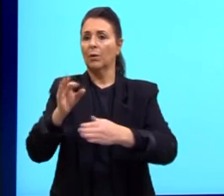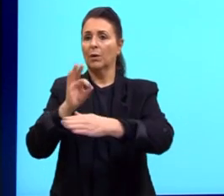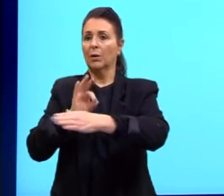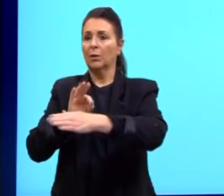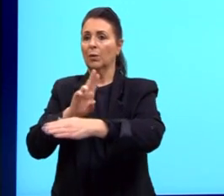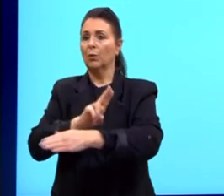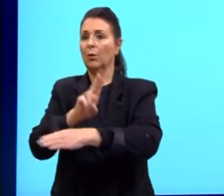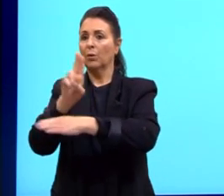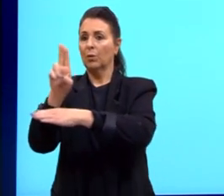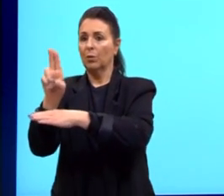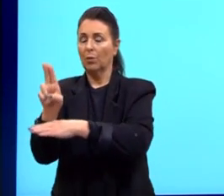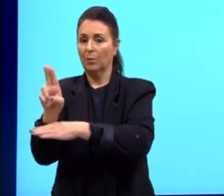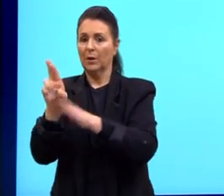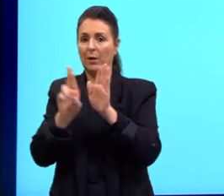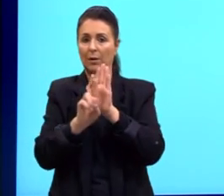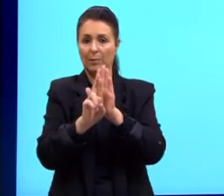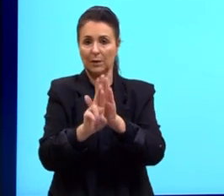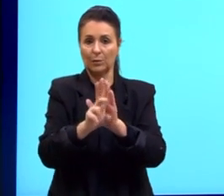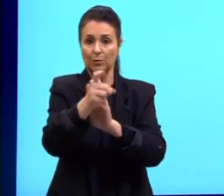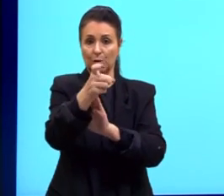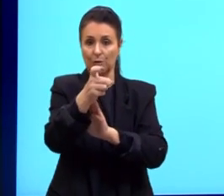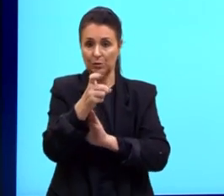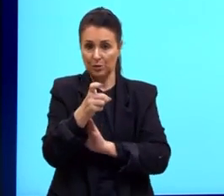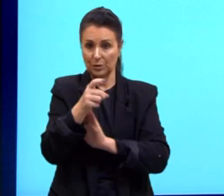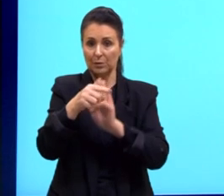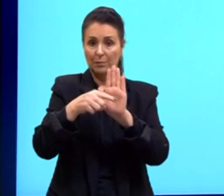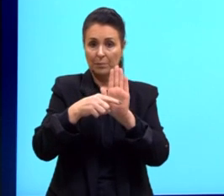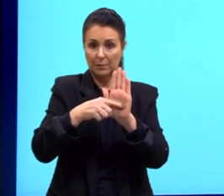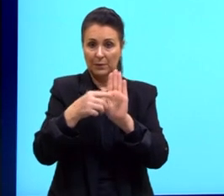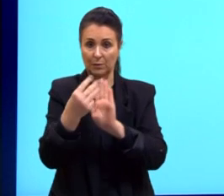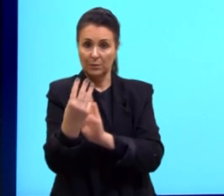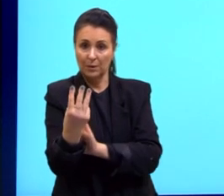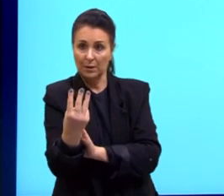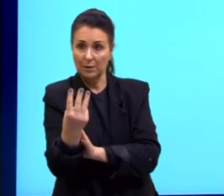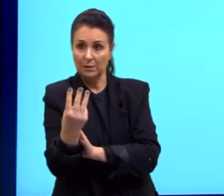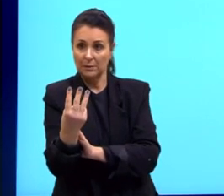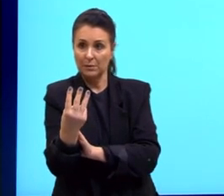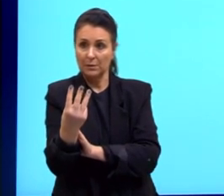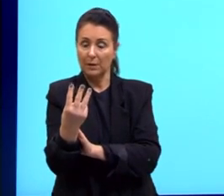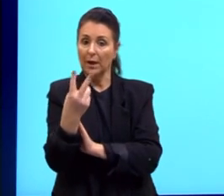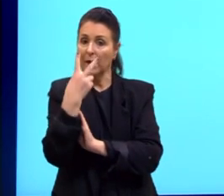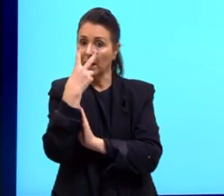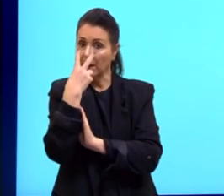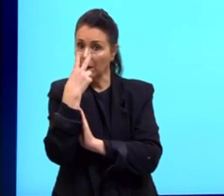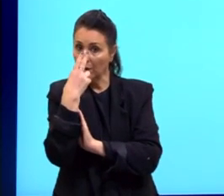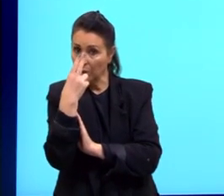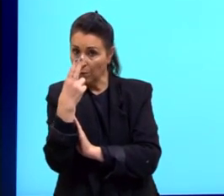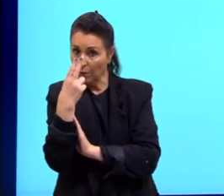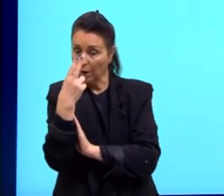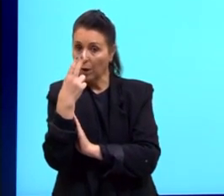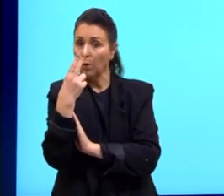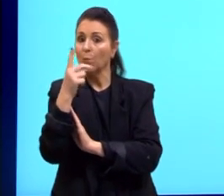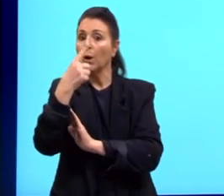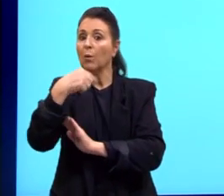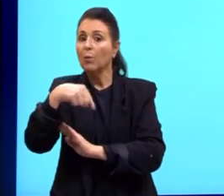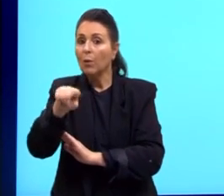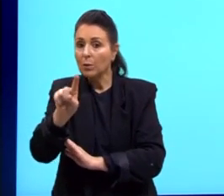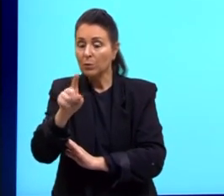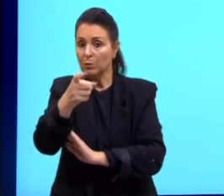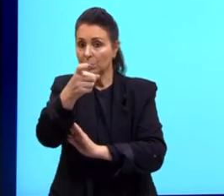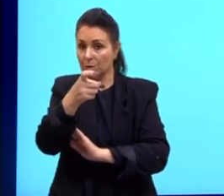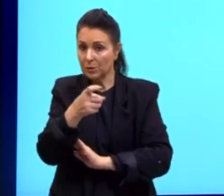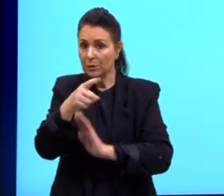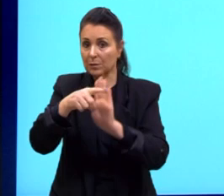segmento chamado aqui representado por x menos 3 ele é semelhante a esse segmento aqui debaixo